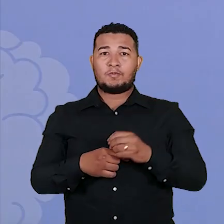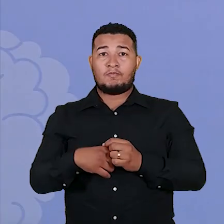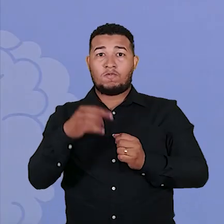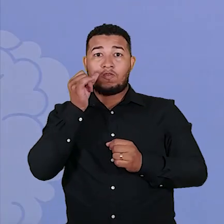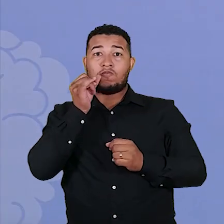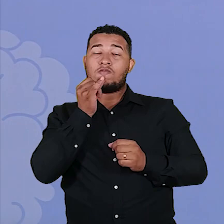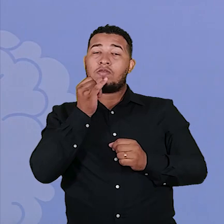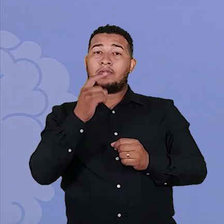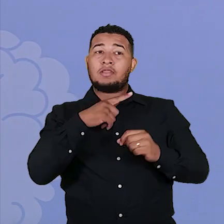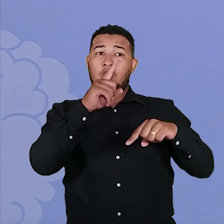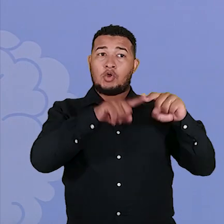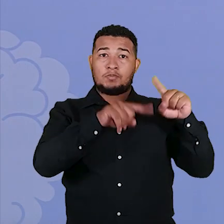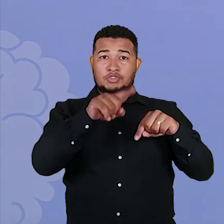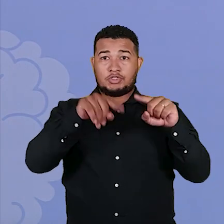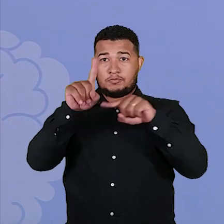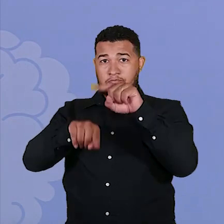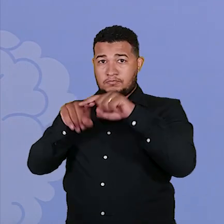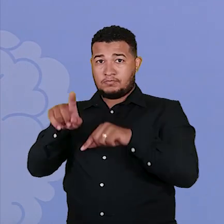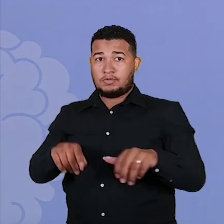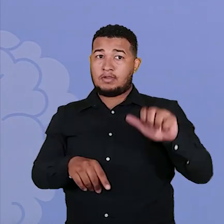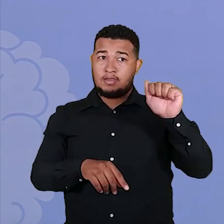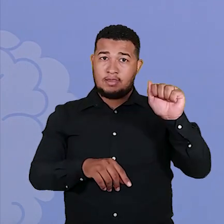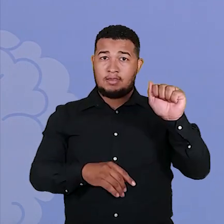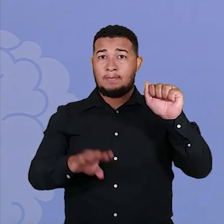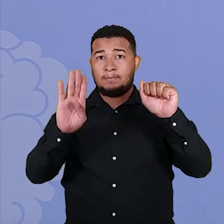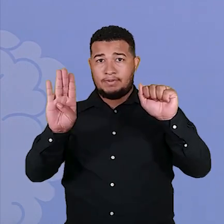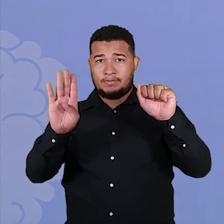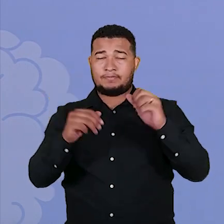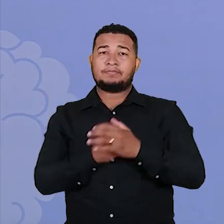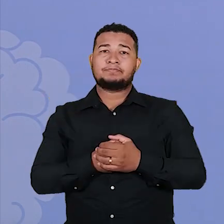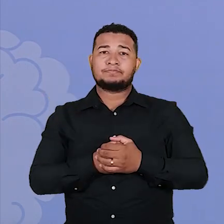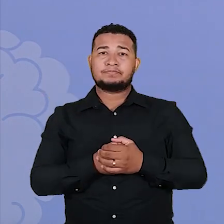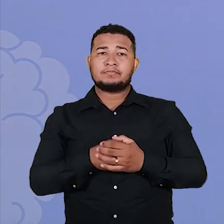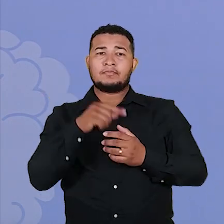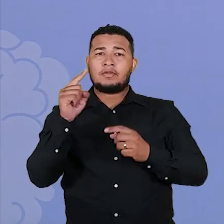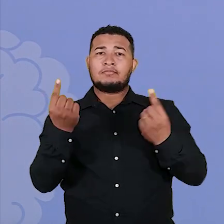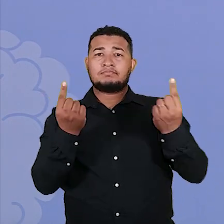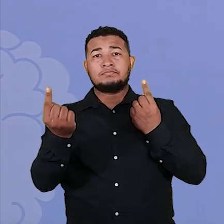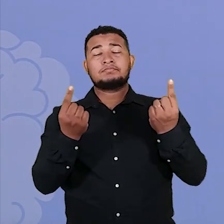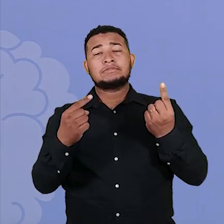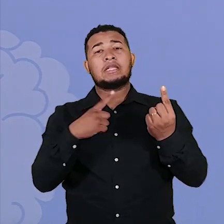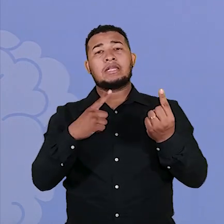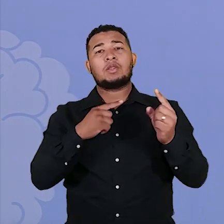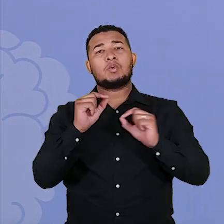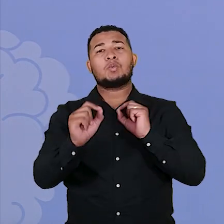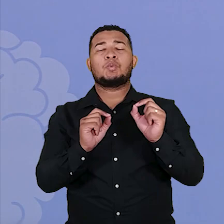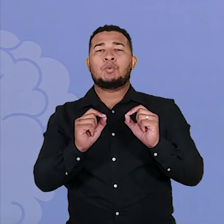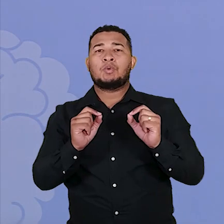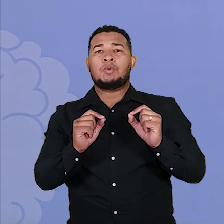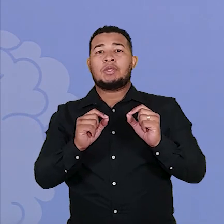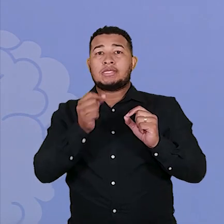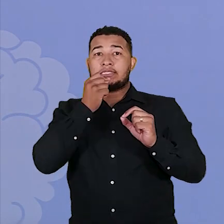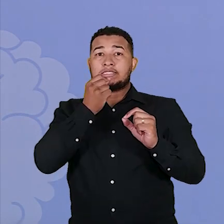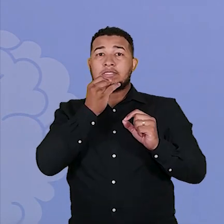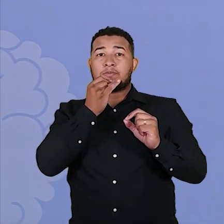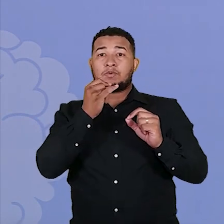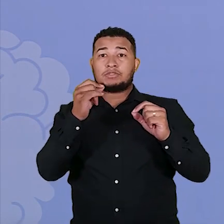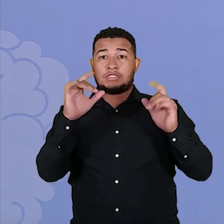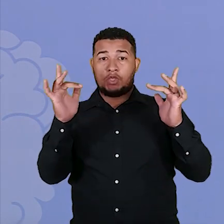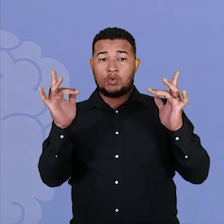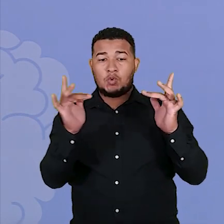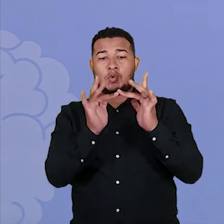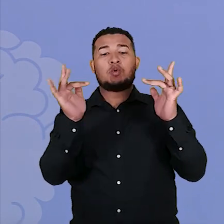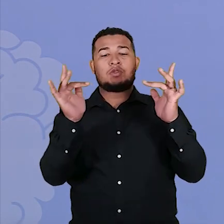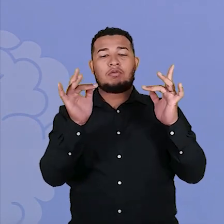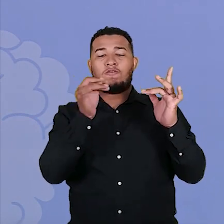olha aqui a gente tem dois copos corpo a e o corpo b né e eles fazem é quando eles entram em